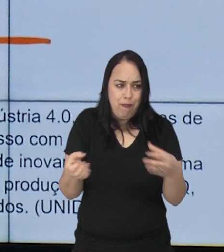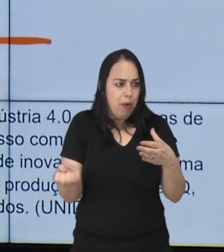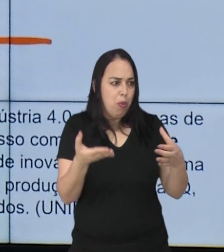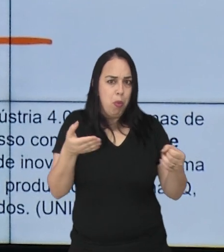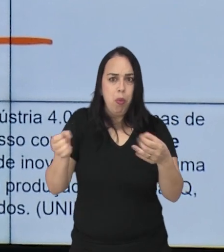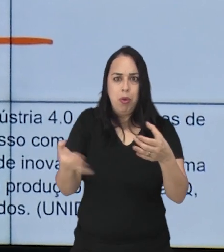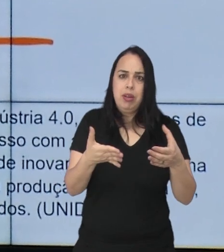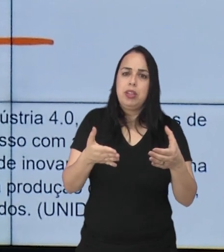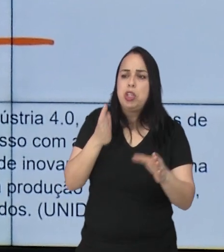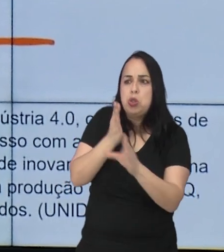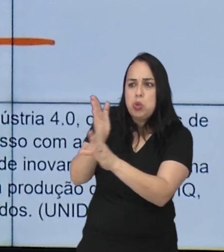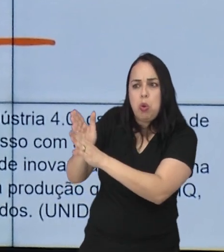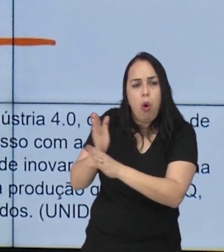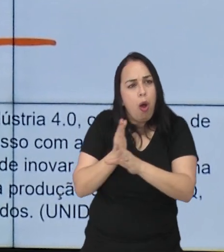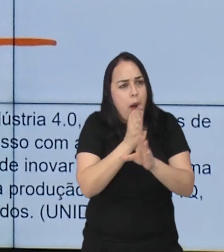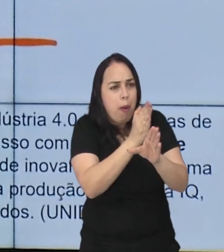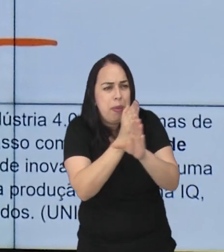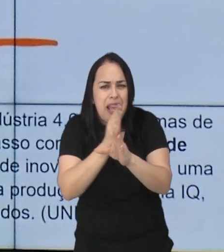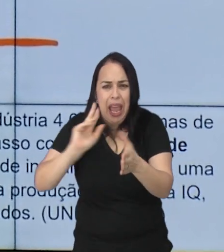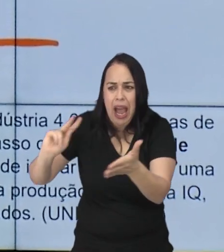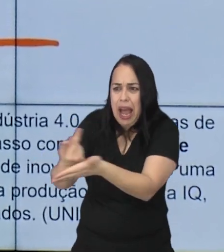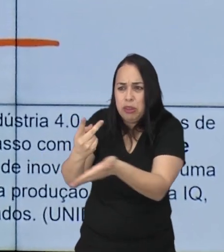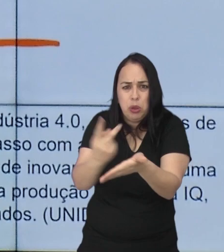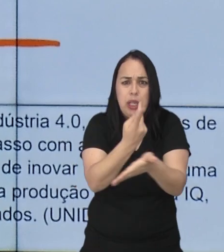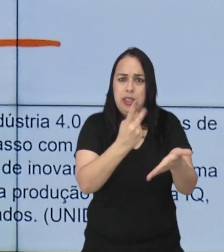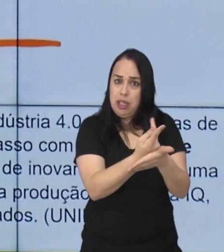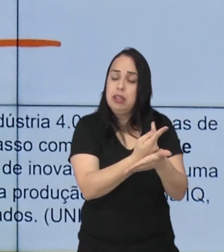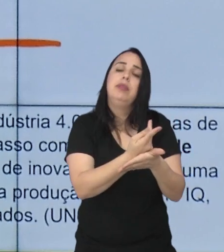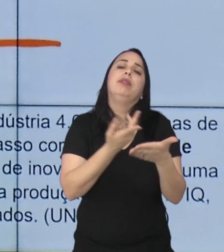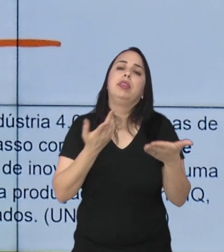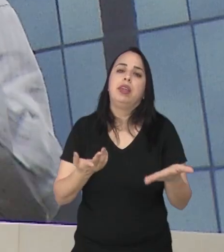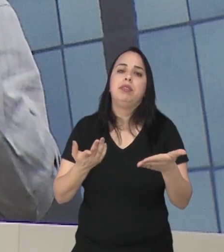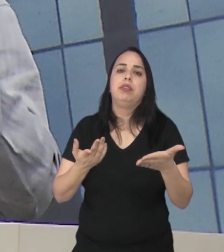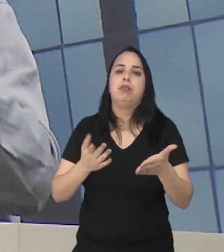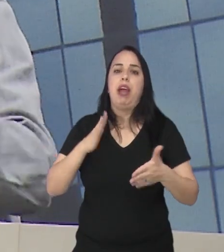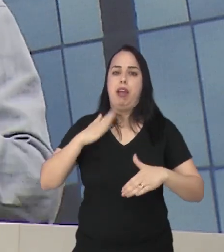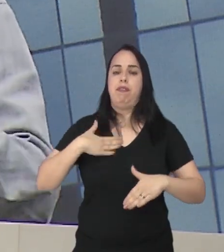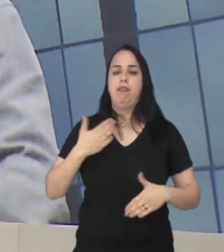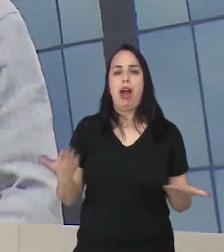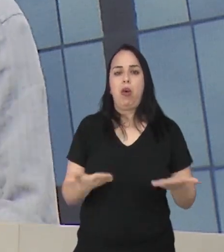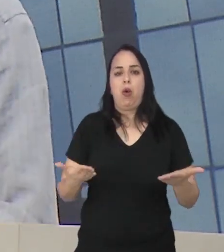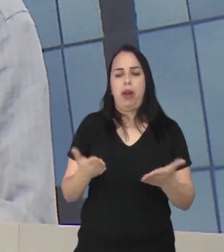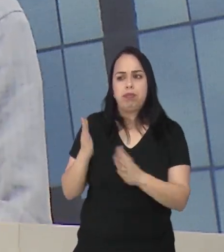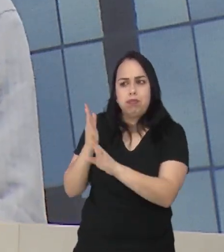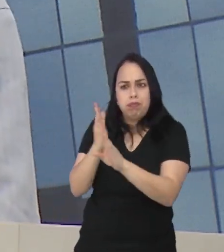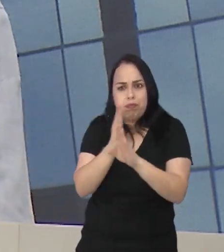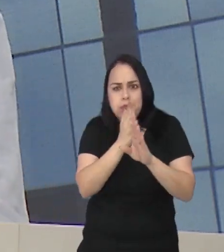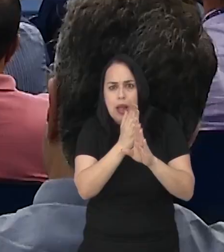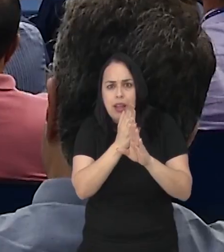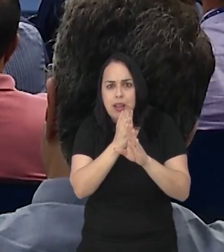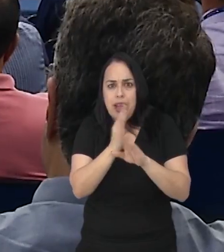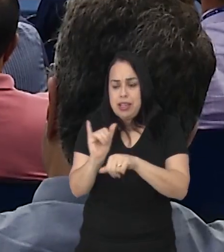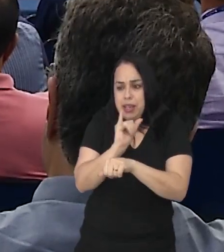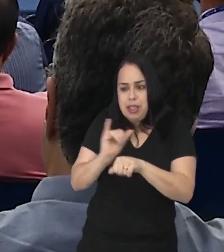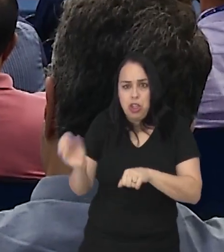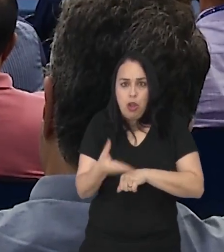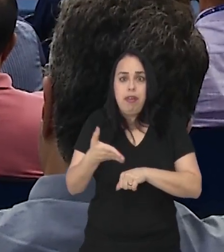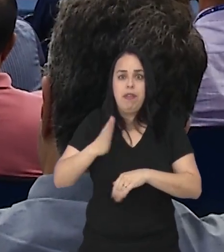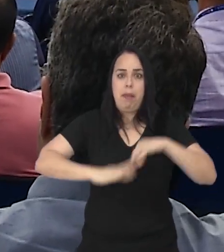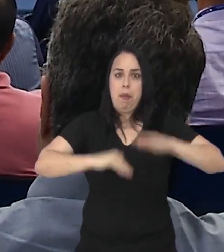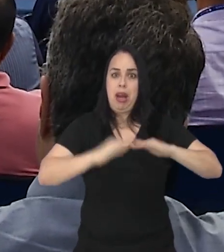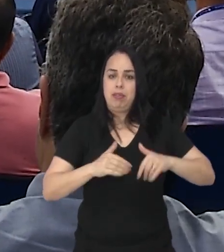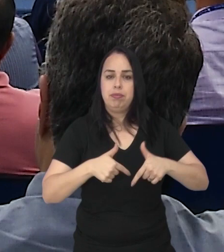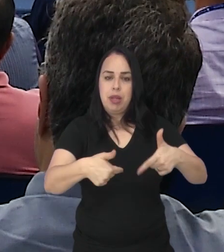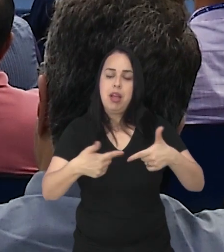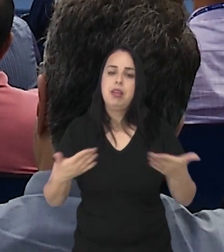de fiscalização que identificam possíveis irregularidades sejam colocados em prática. Além de gerar